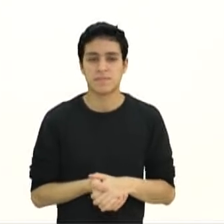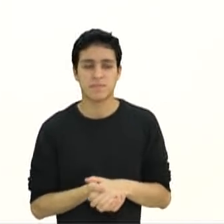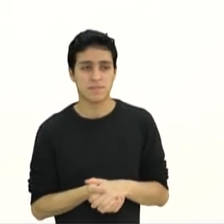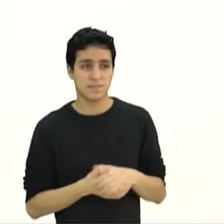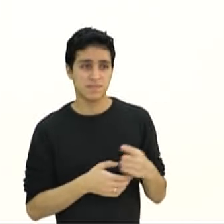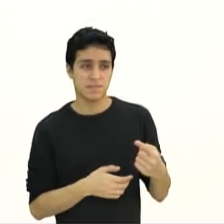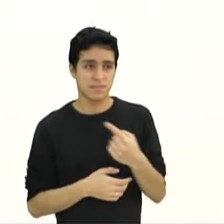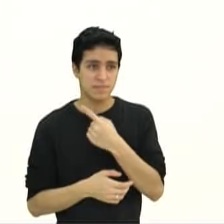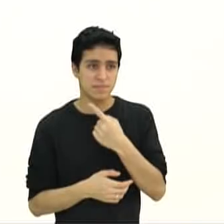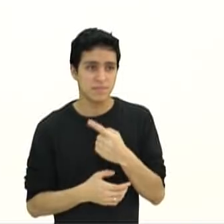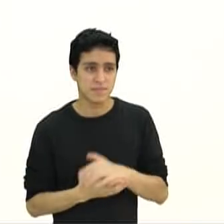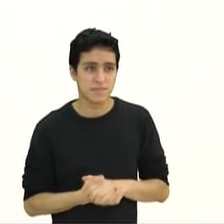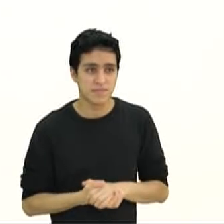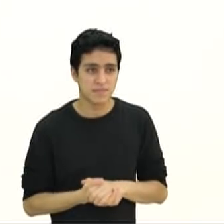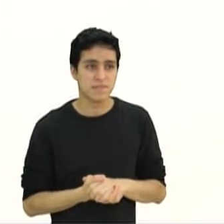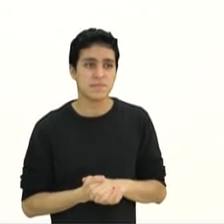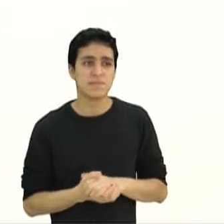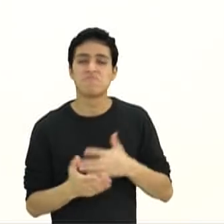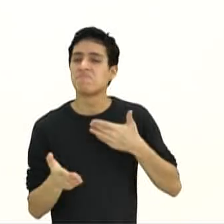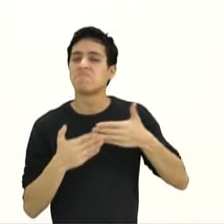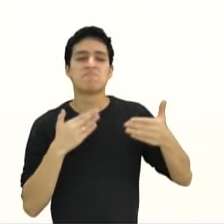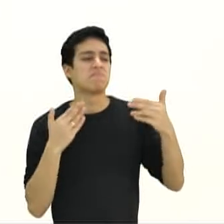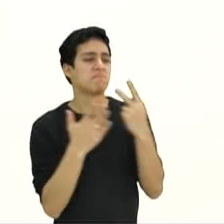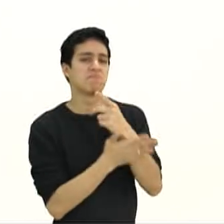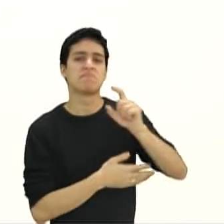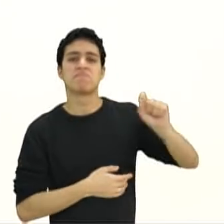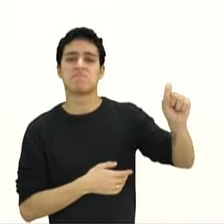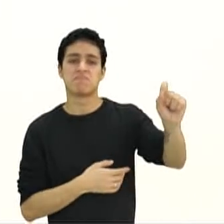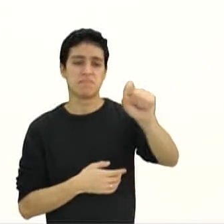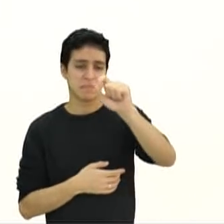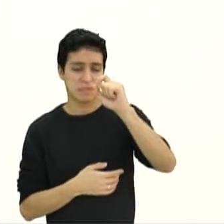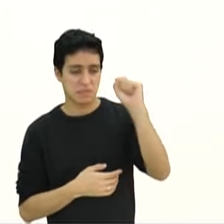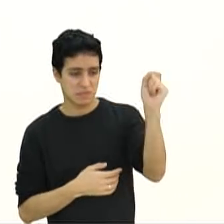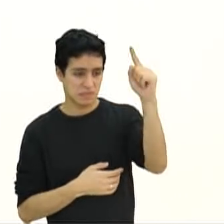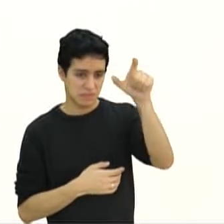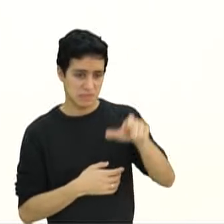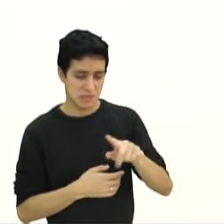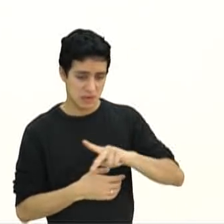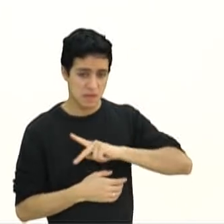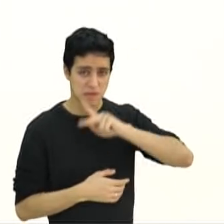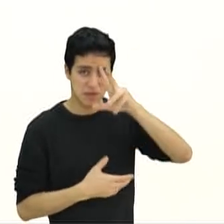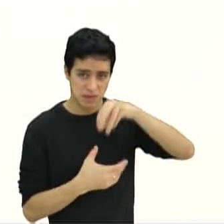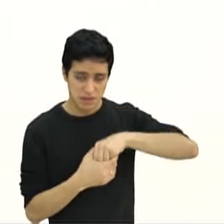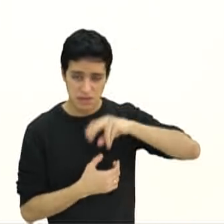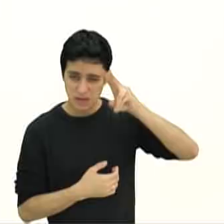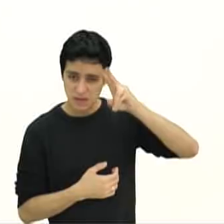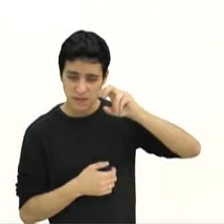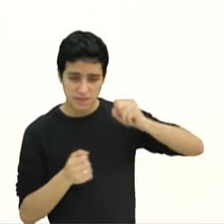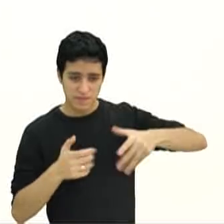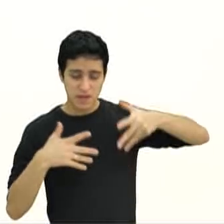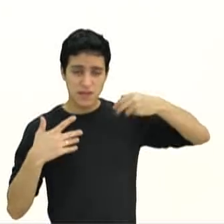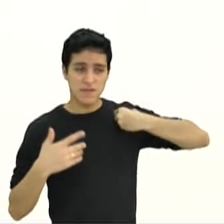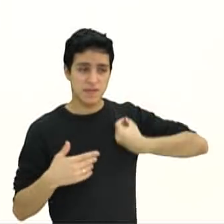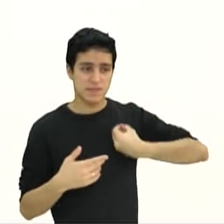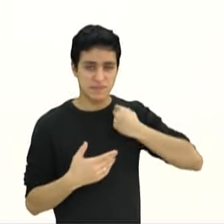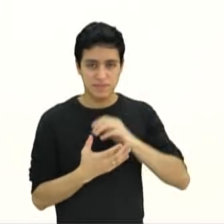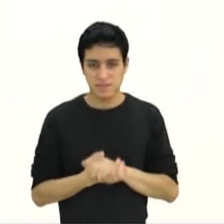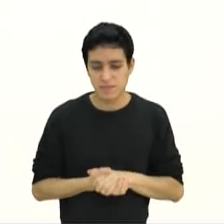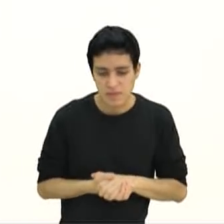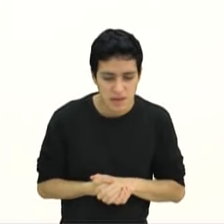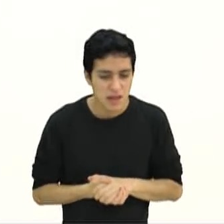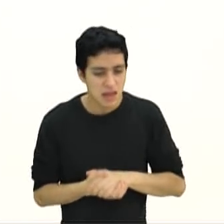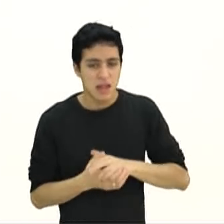Bettelheim. Quaisquer que sejam os acontecimentos estranhos que o herói do conto de fadas vivencie, eles não o